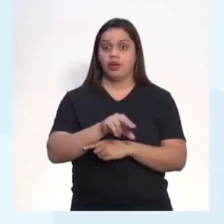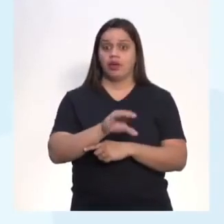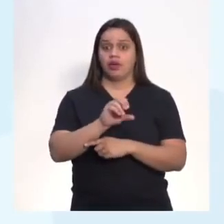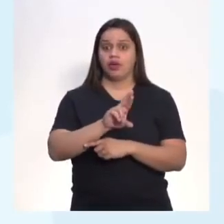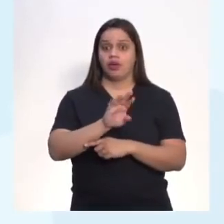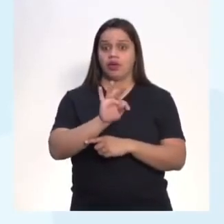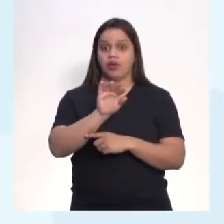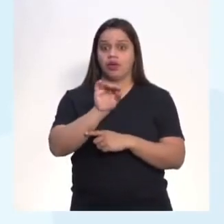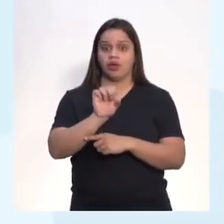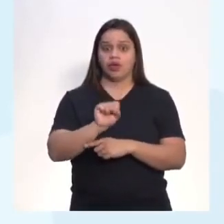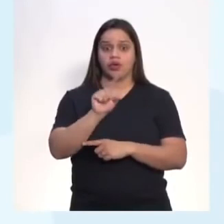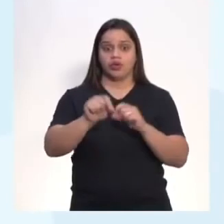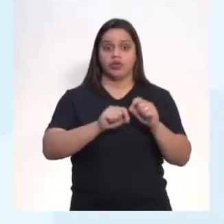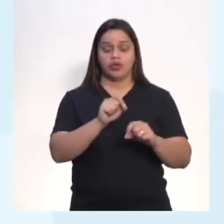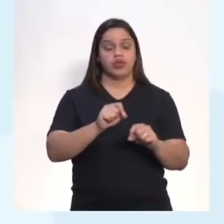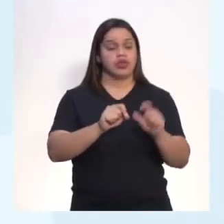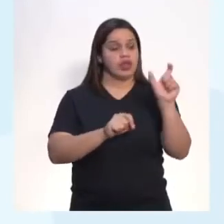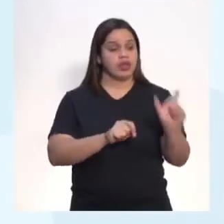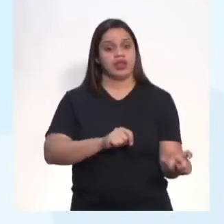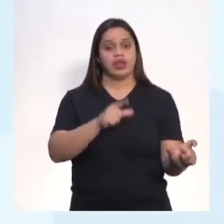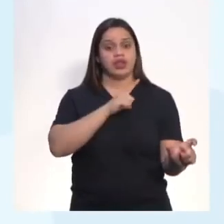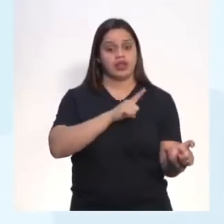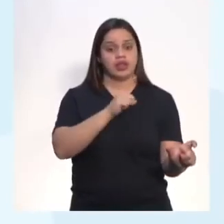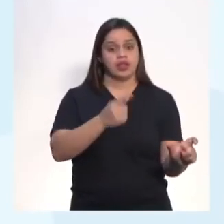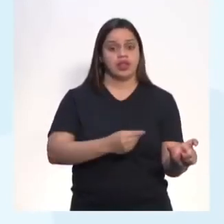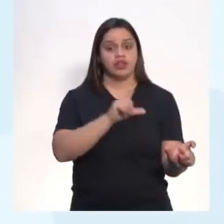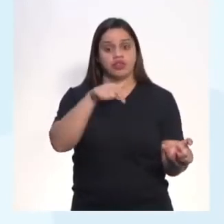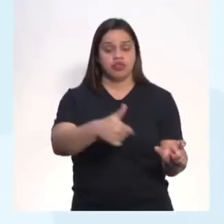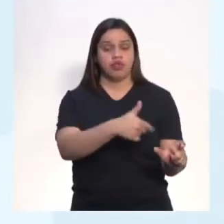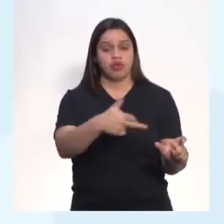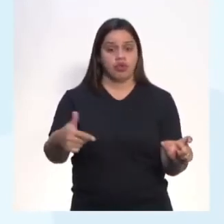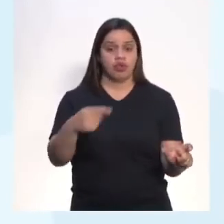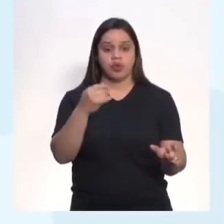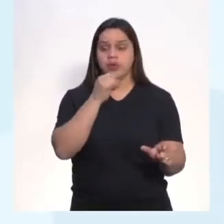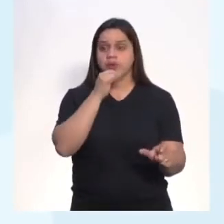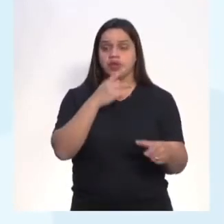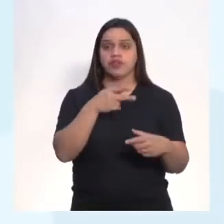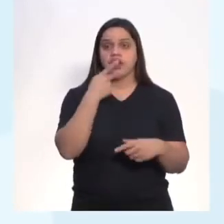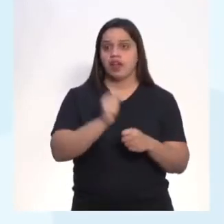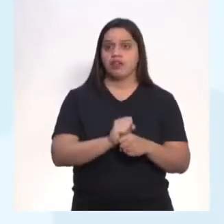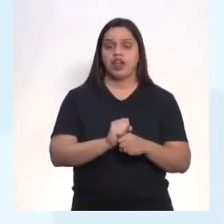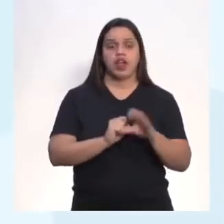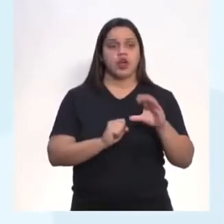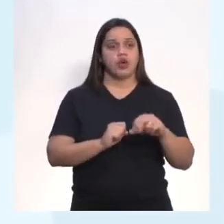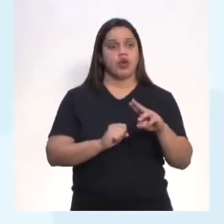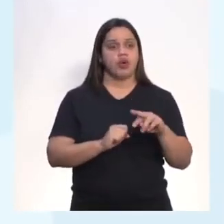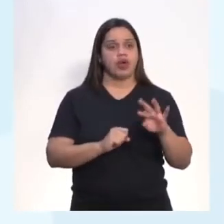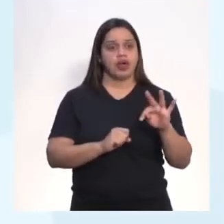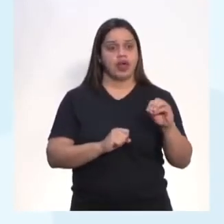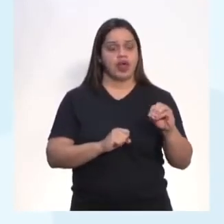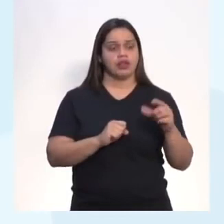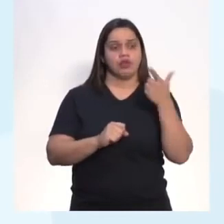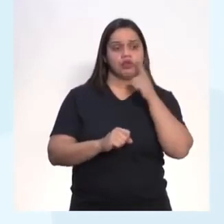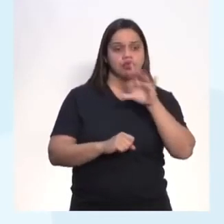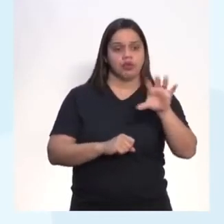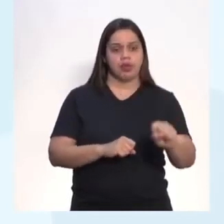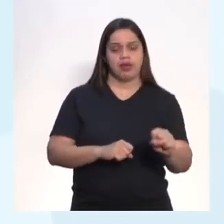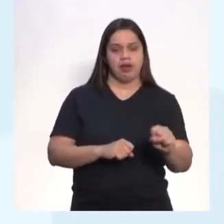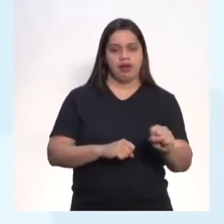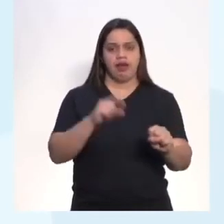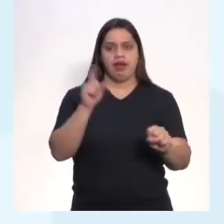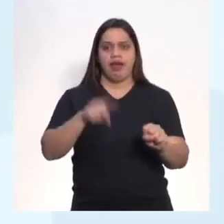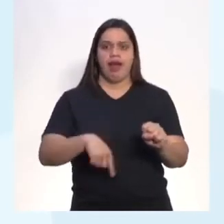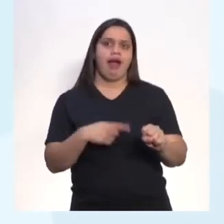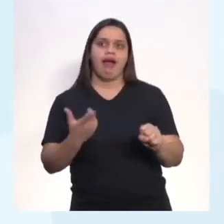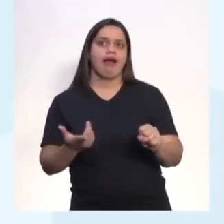nomeiam seres de existência independente dos outros seres. O pessoal tinha a mania de ensinar assim, concreto é o que pode pegar. Não tinha? Nossa, que concreto